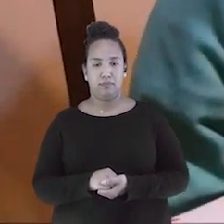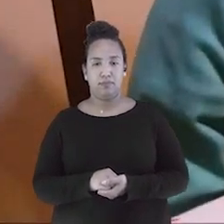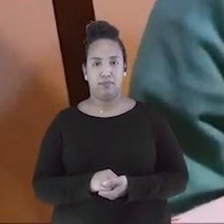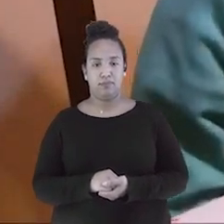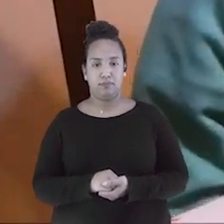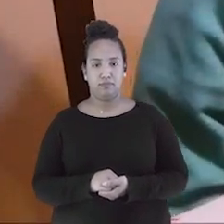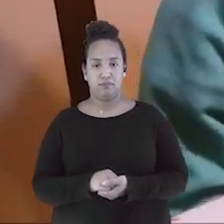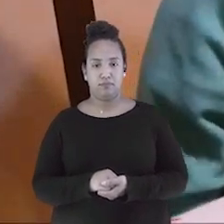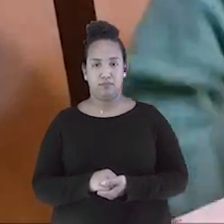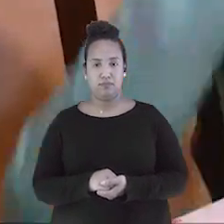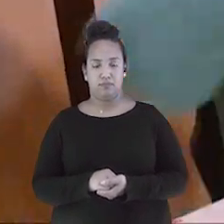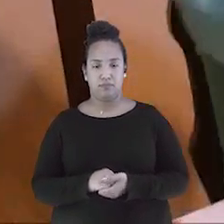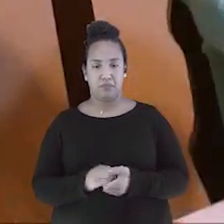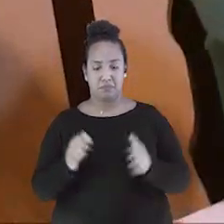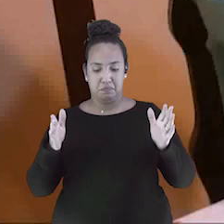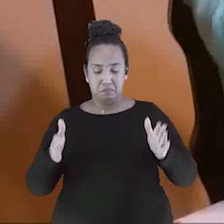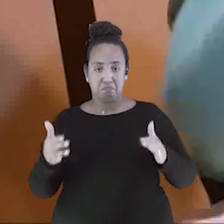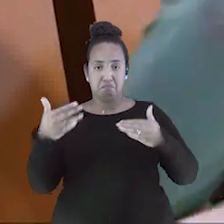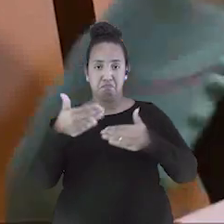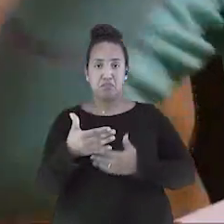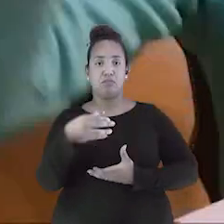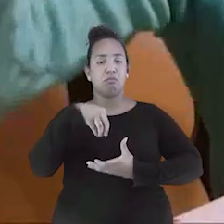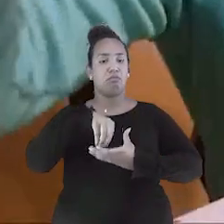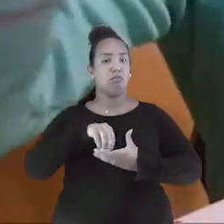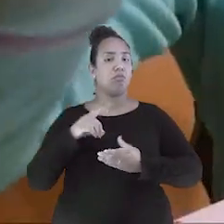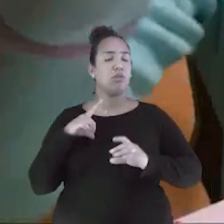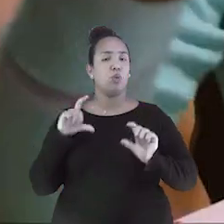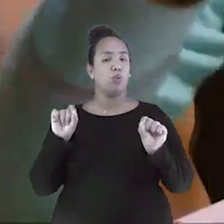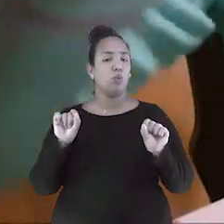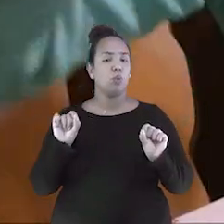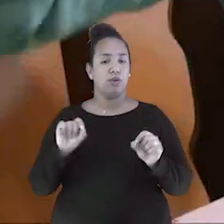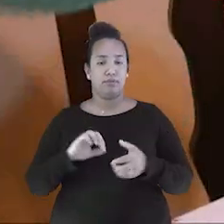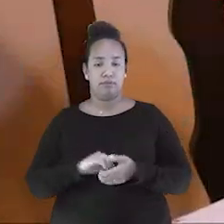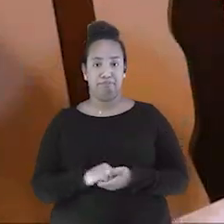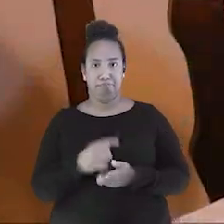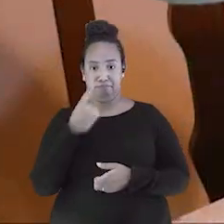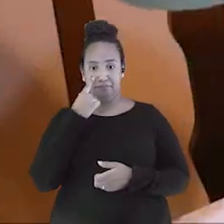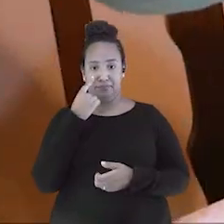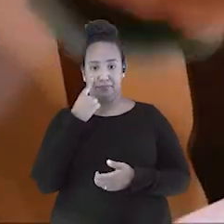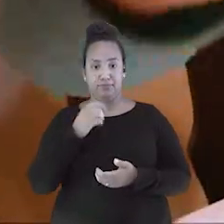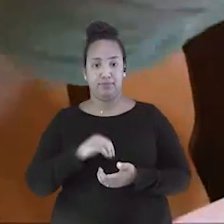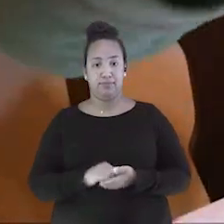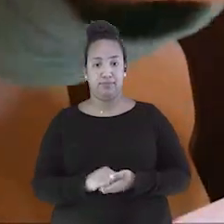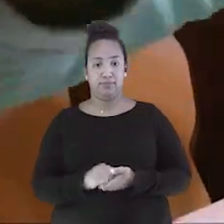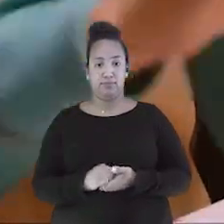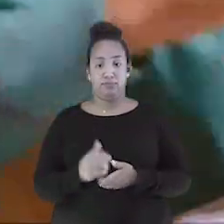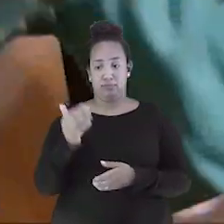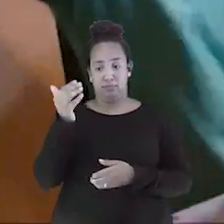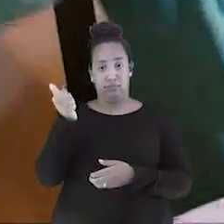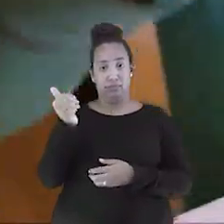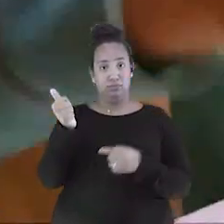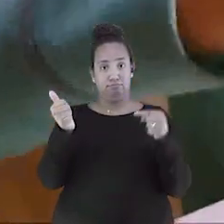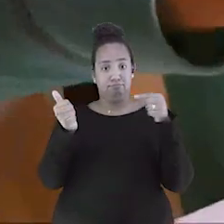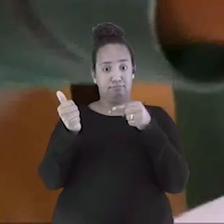Mommy, what is in this box? Let's see. This is a stapler.